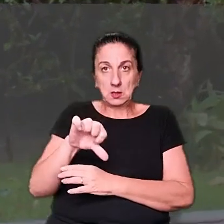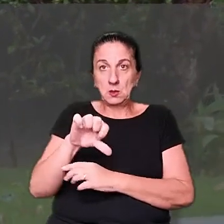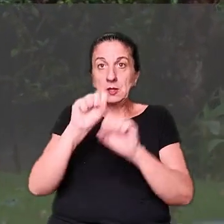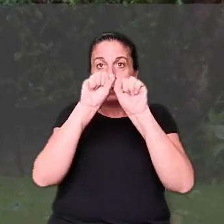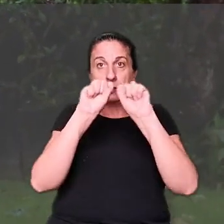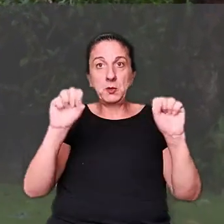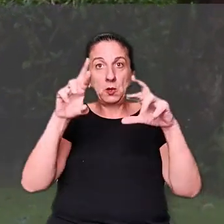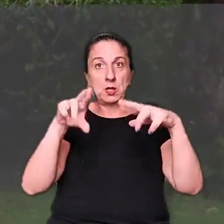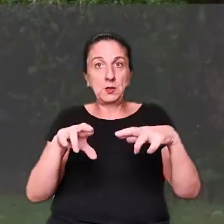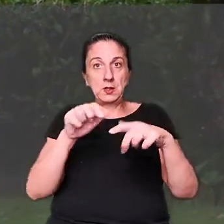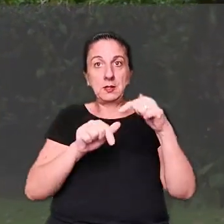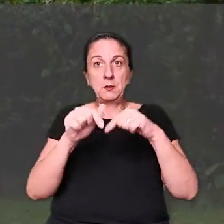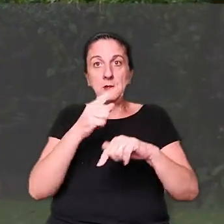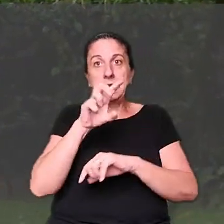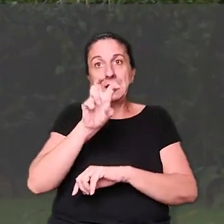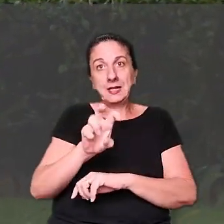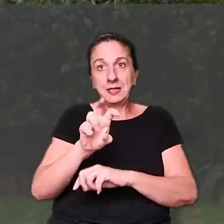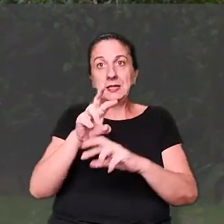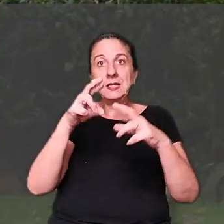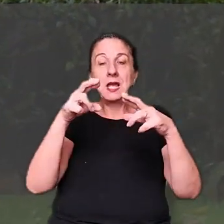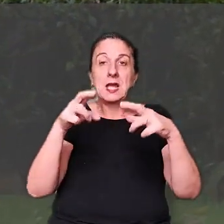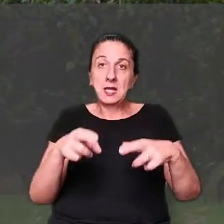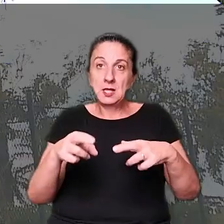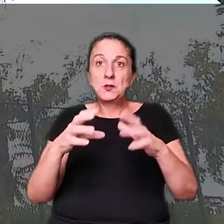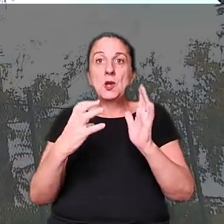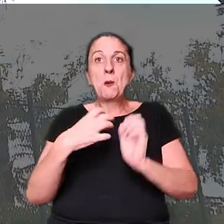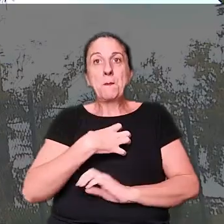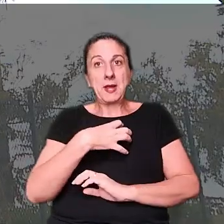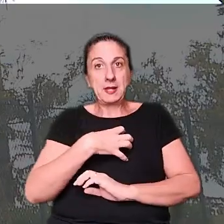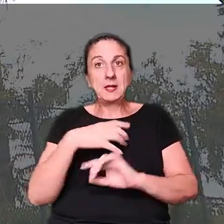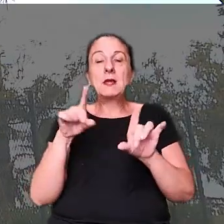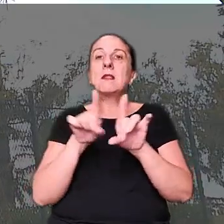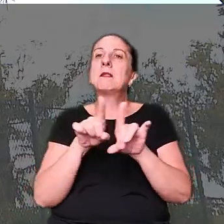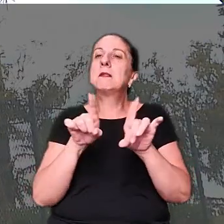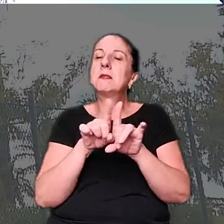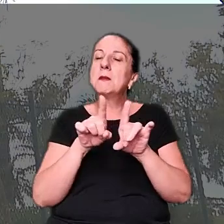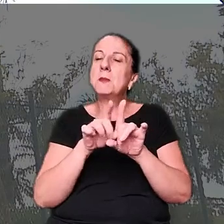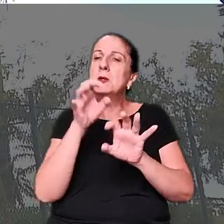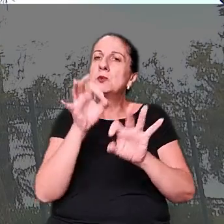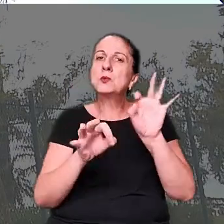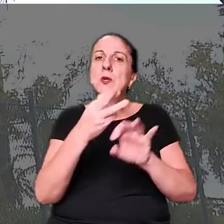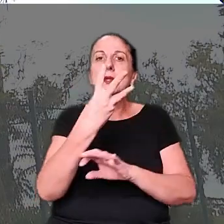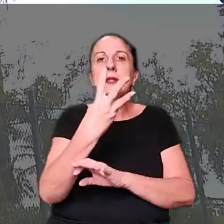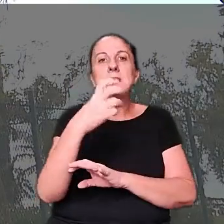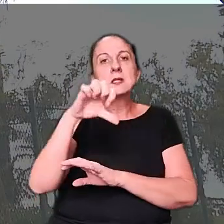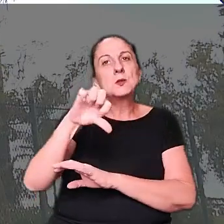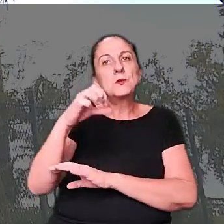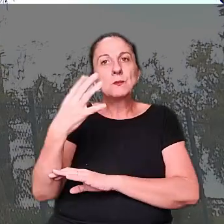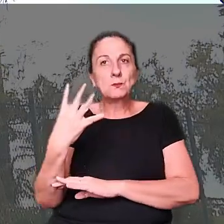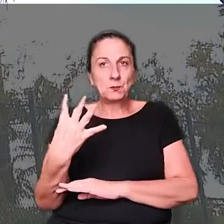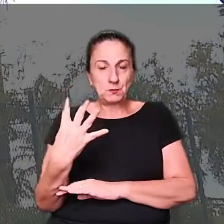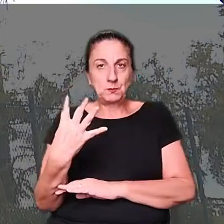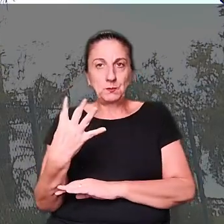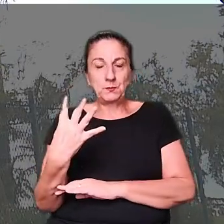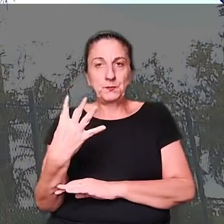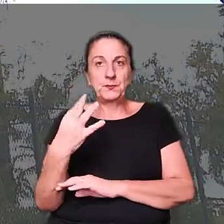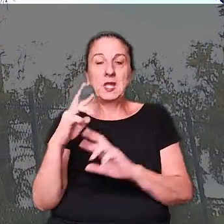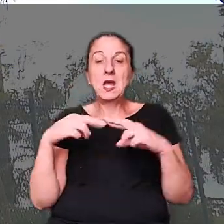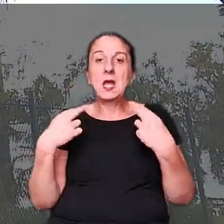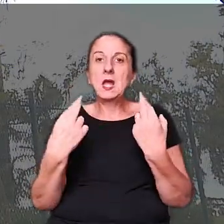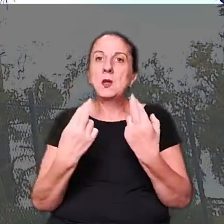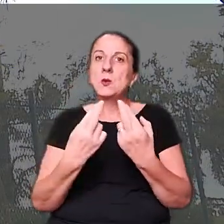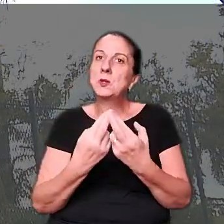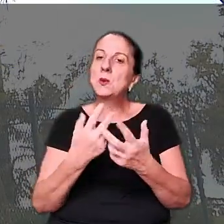19 do Tribunal Regional do Trabalho da 5ª Região na Bahia e da orientação jurisprudencial 394,